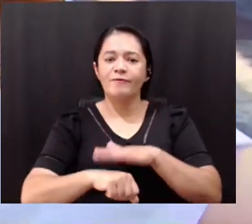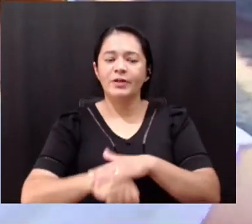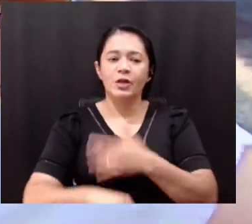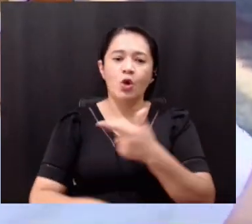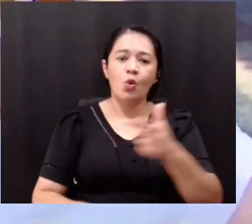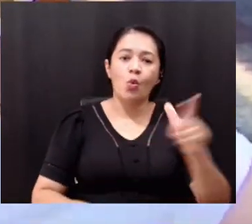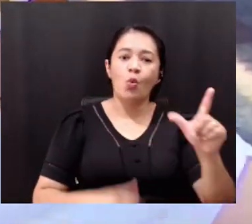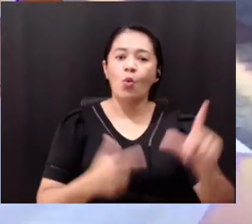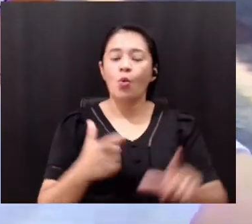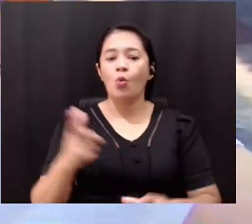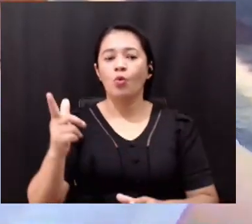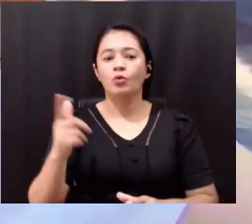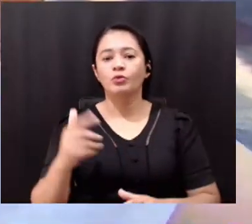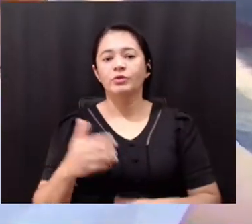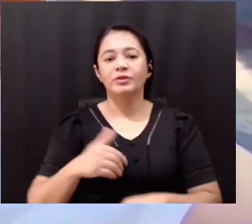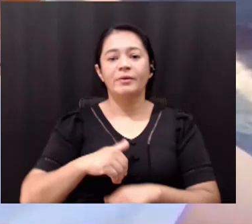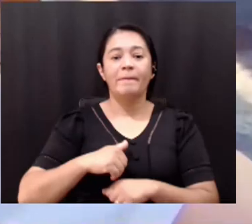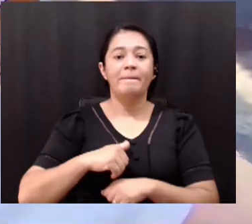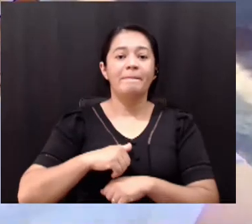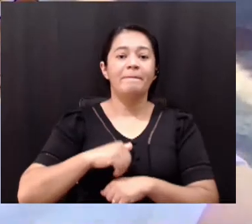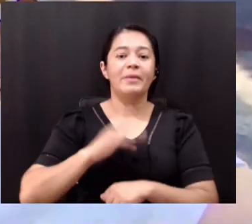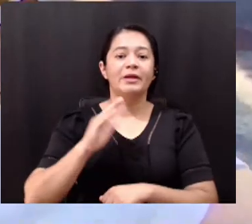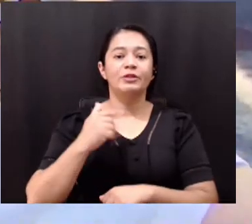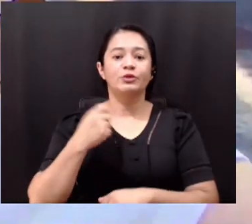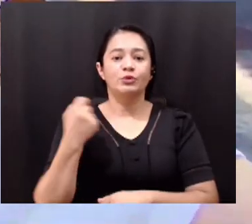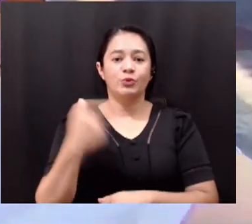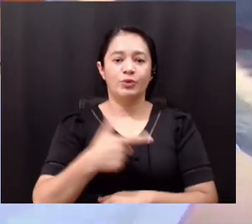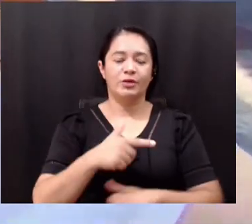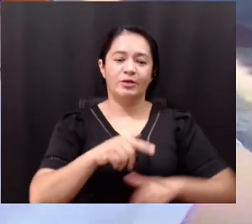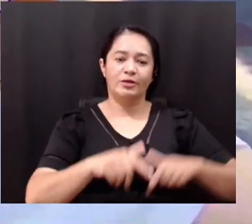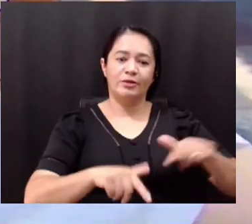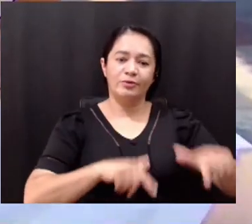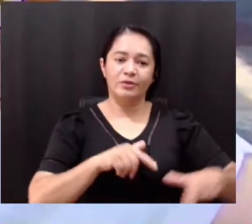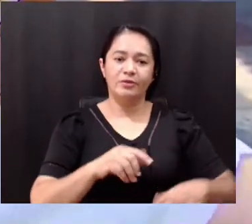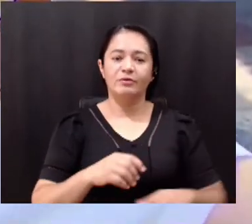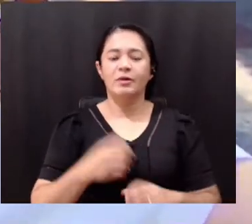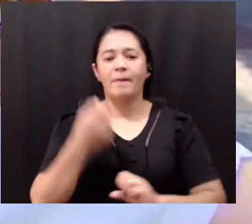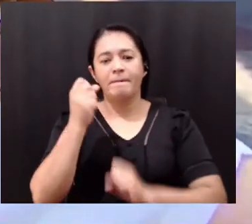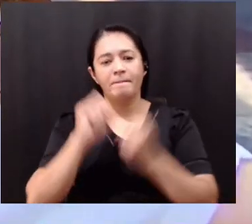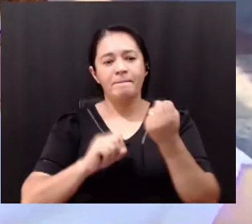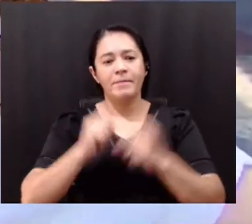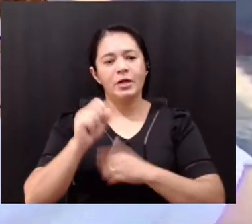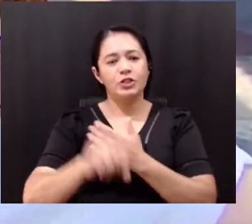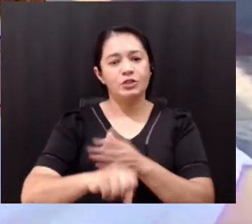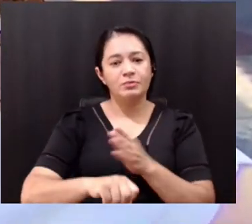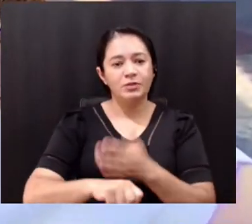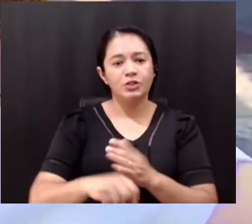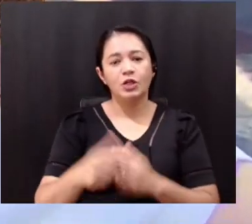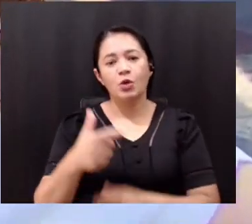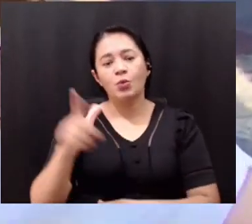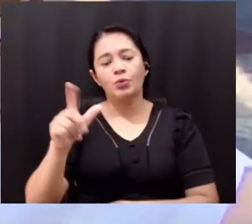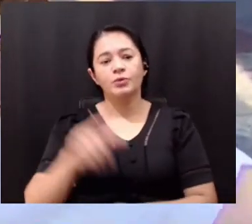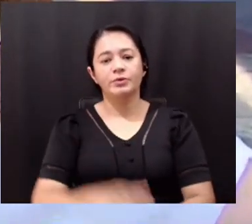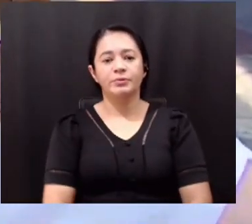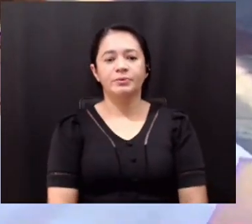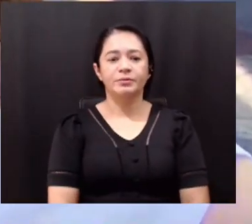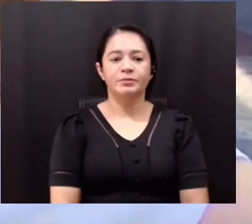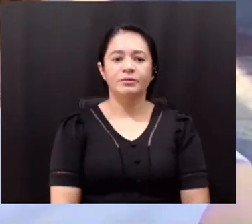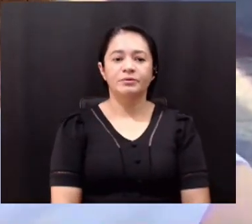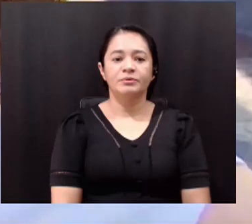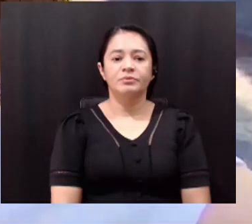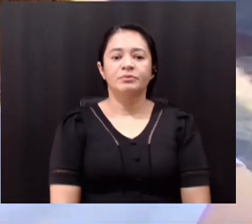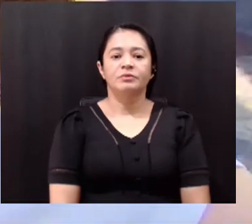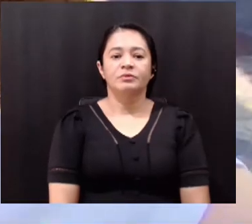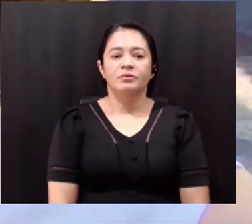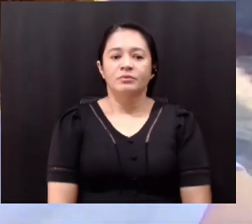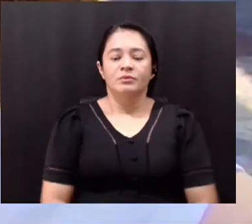serviço. Fazer esporte, fazer outra coisa. Mas também o